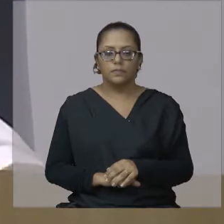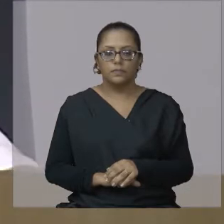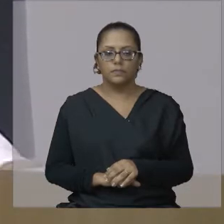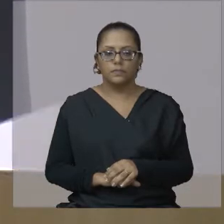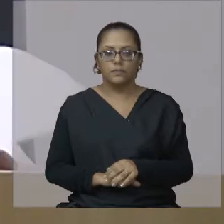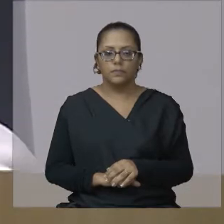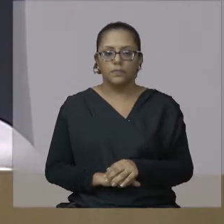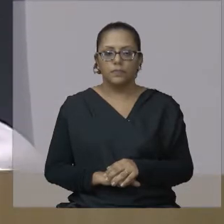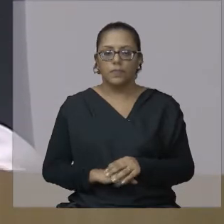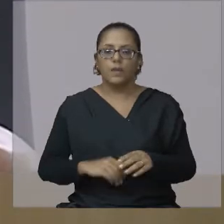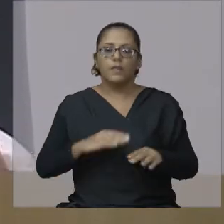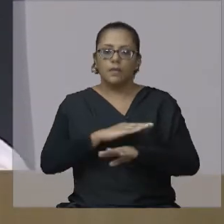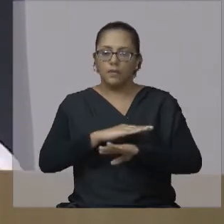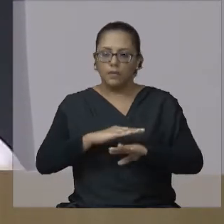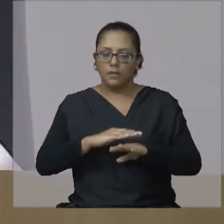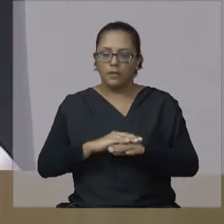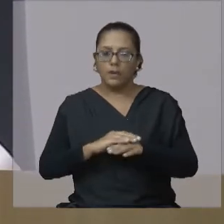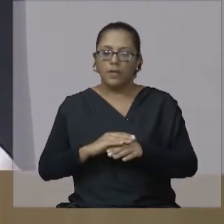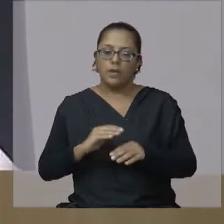suspenderemos a sessão para